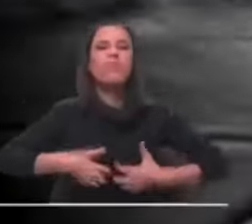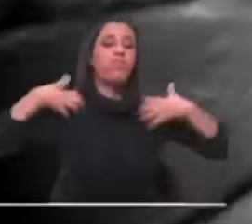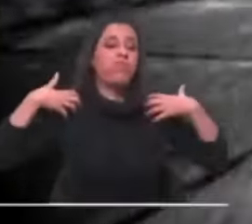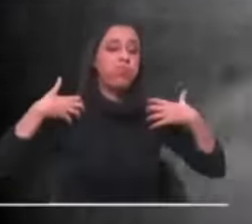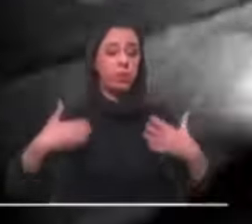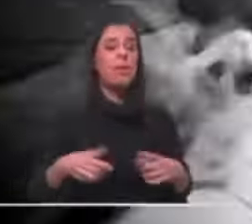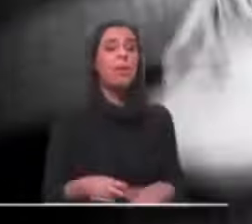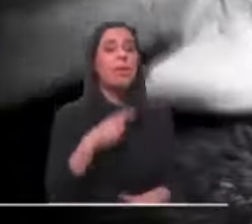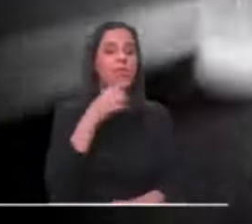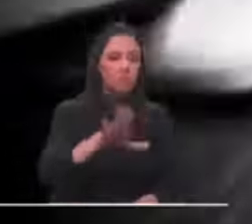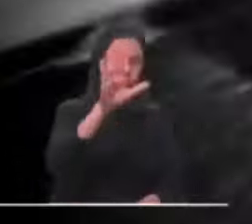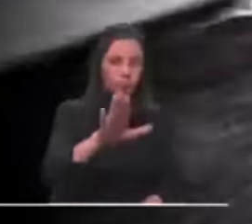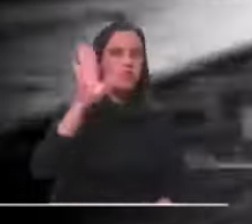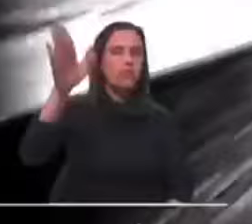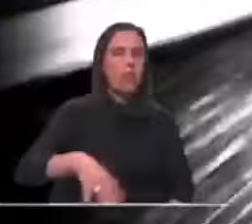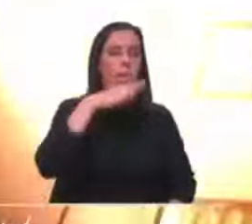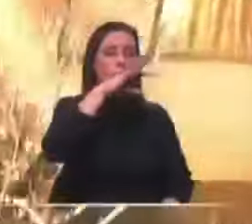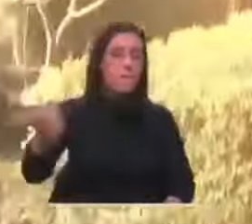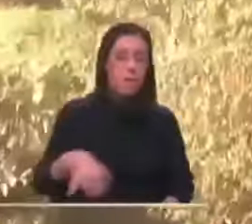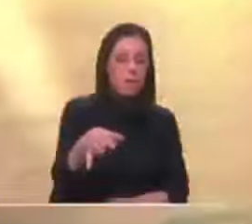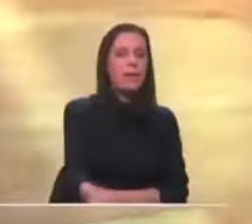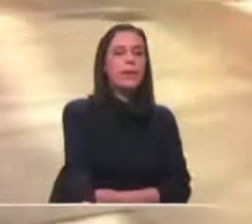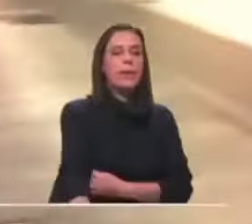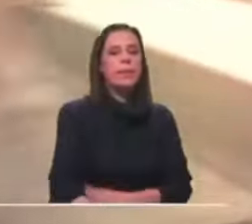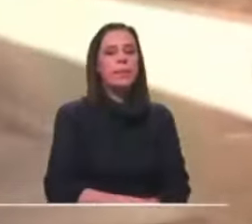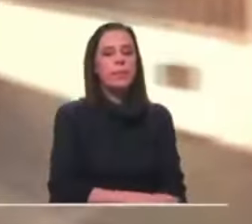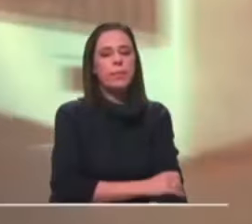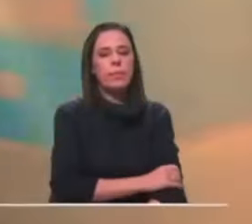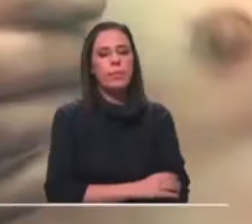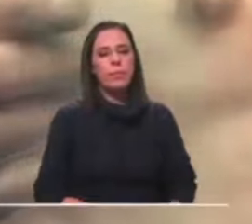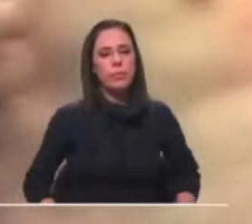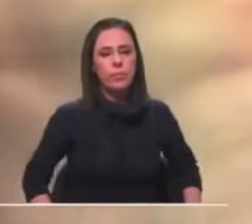estabelecimento e diz que vai chamar a família.